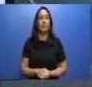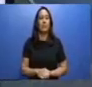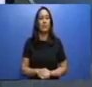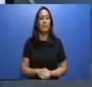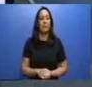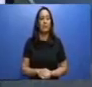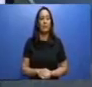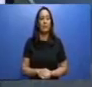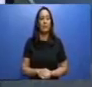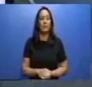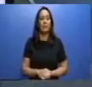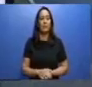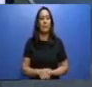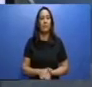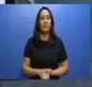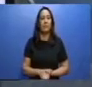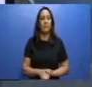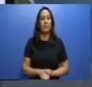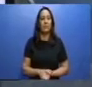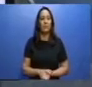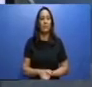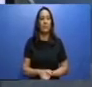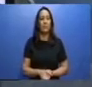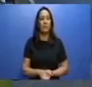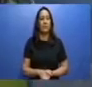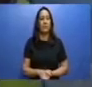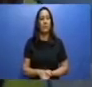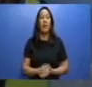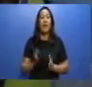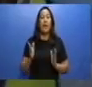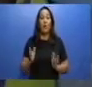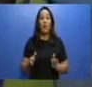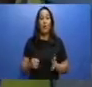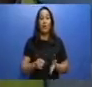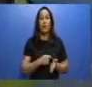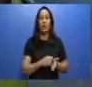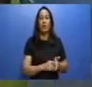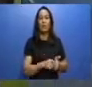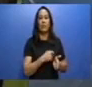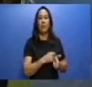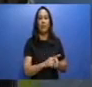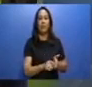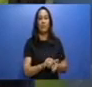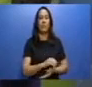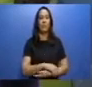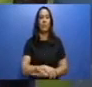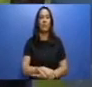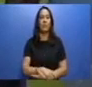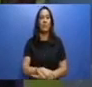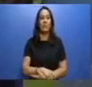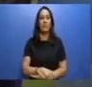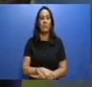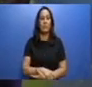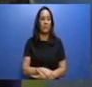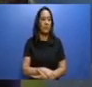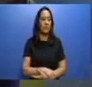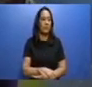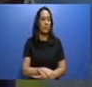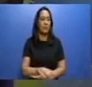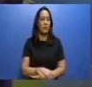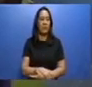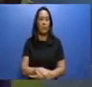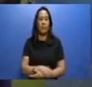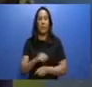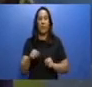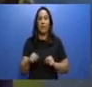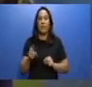nós desenhamos, nós contornamos, a gente vai vir aqui e escrever as formas que eu observei.